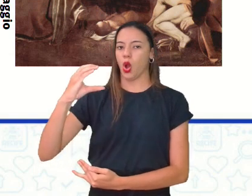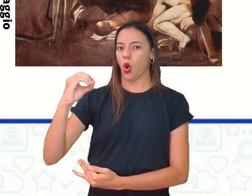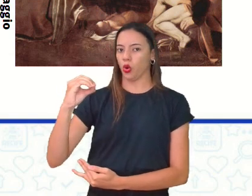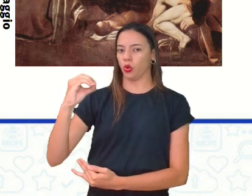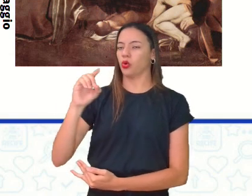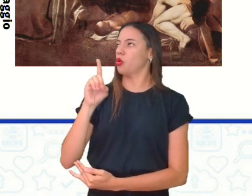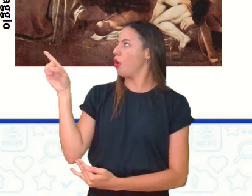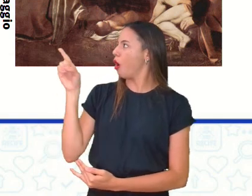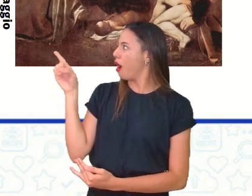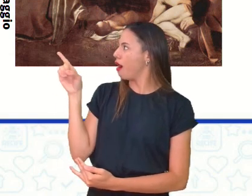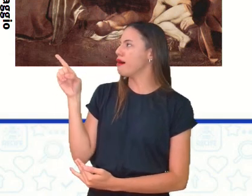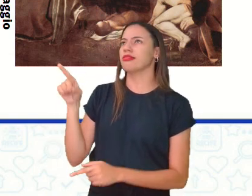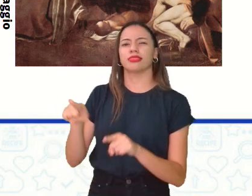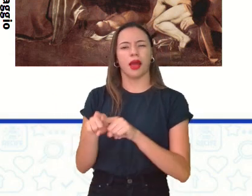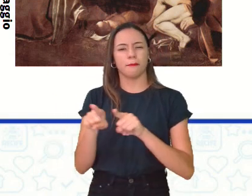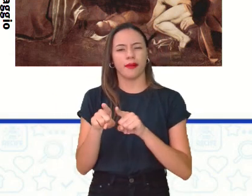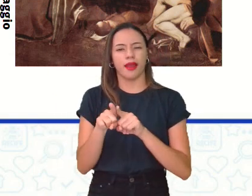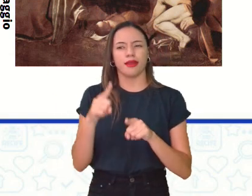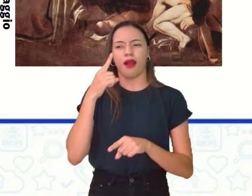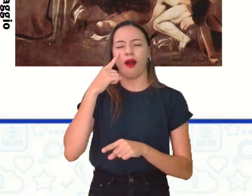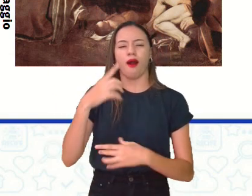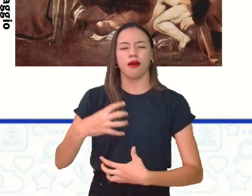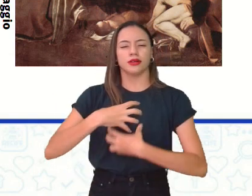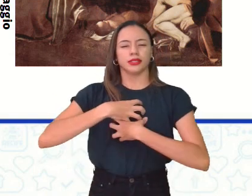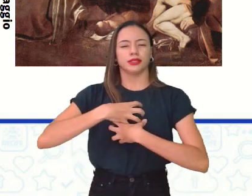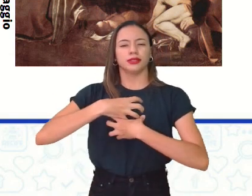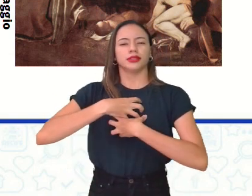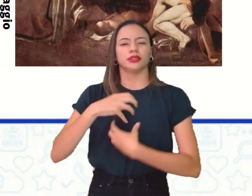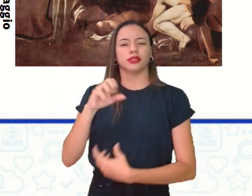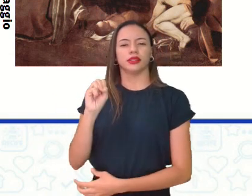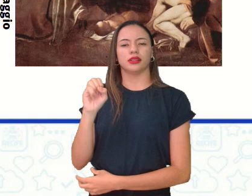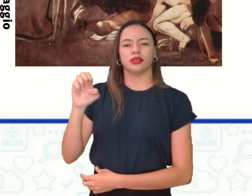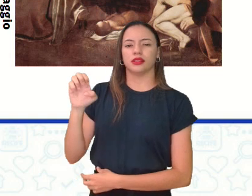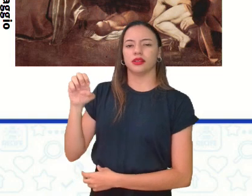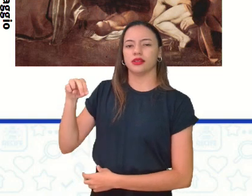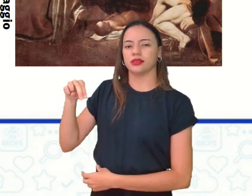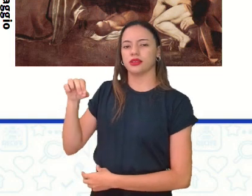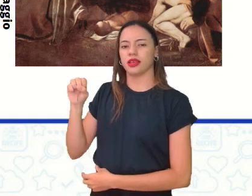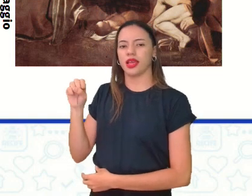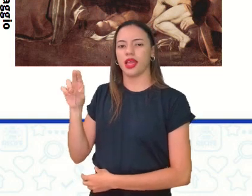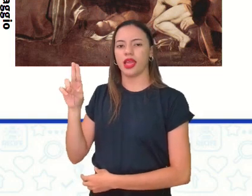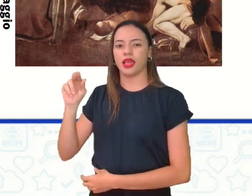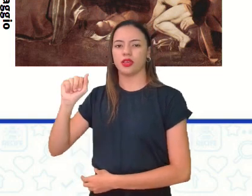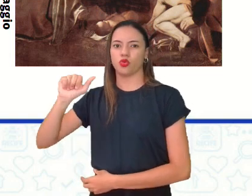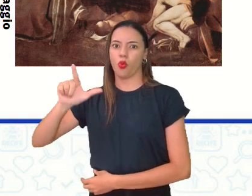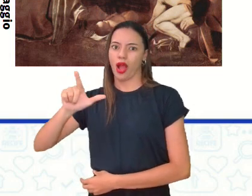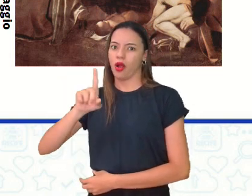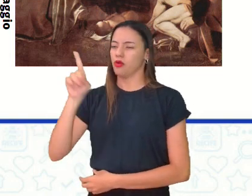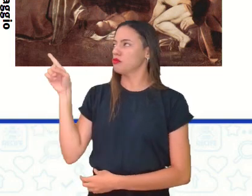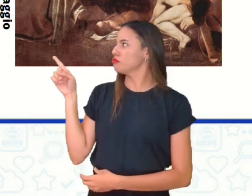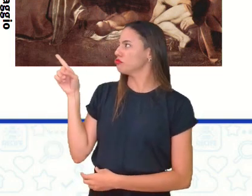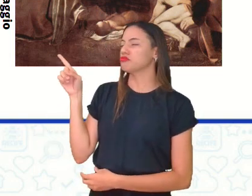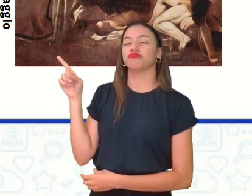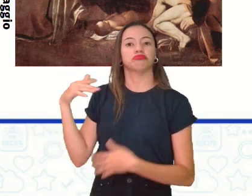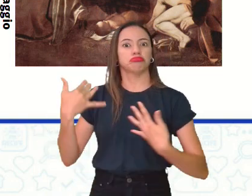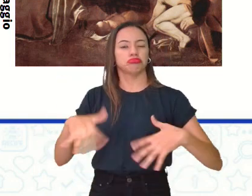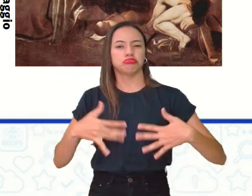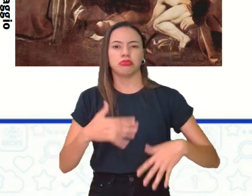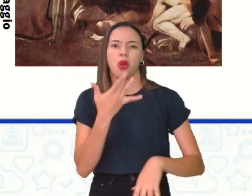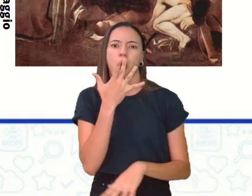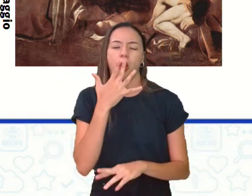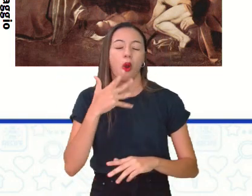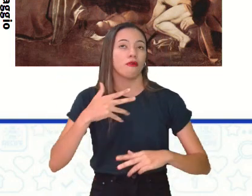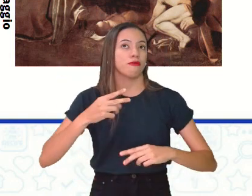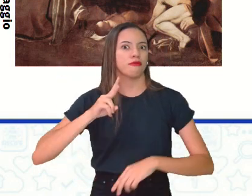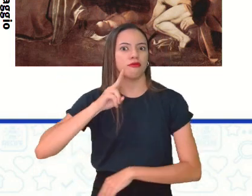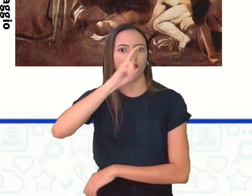do sensório, dos sentidos, ele apela para os sentidos. Então, são cores muito vibrantes,